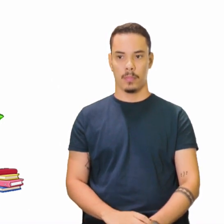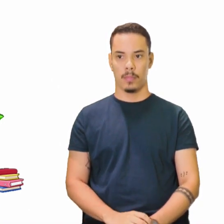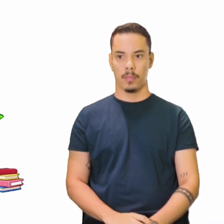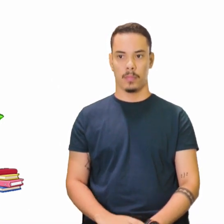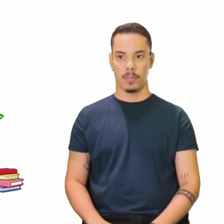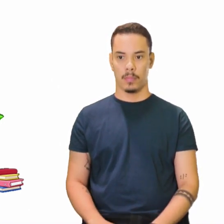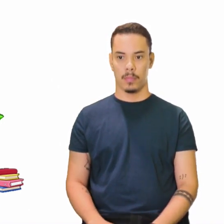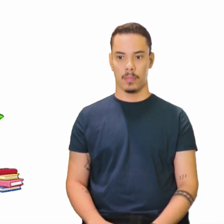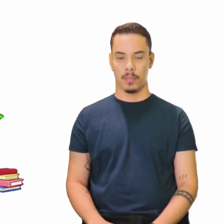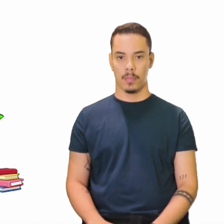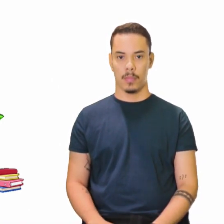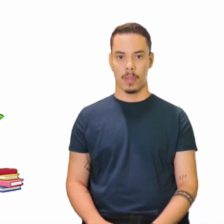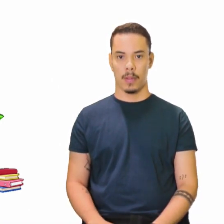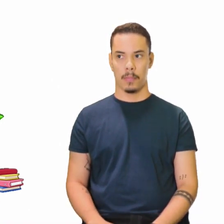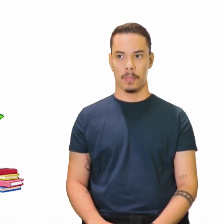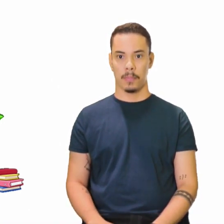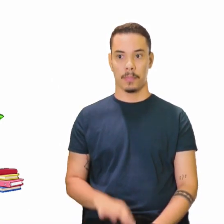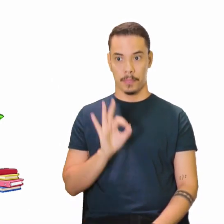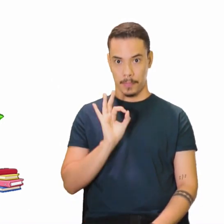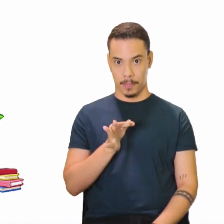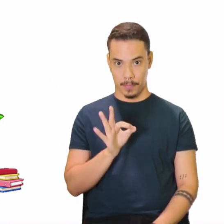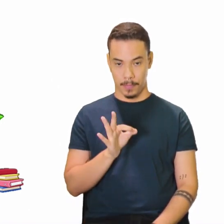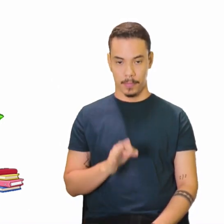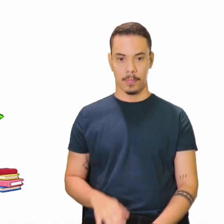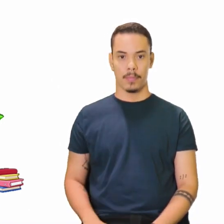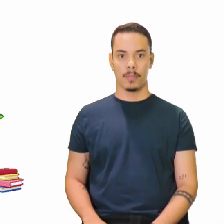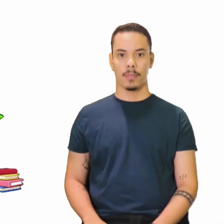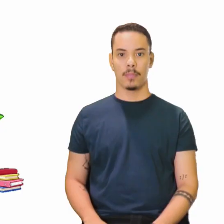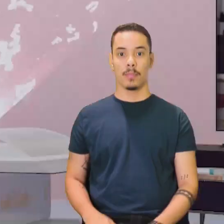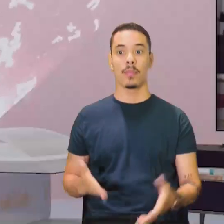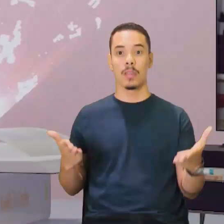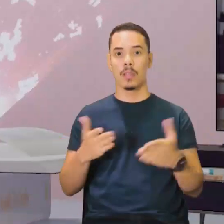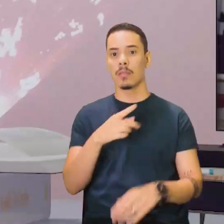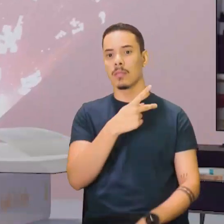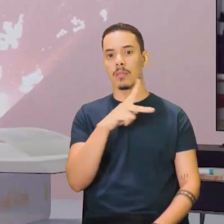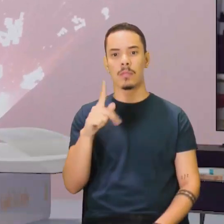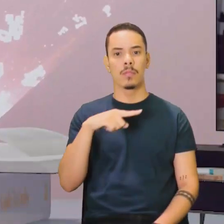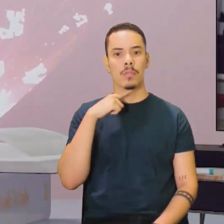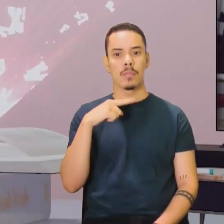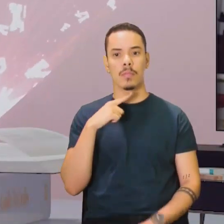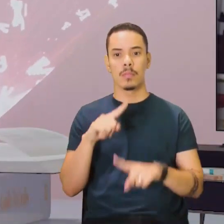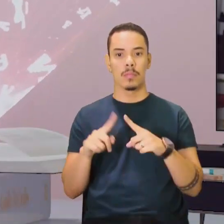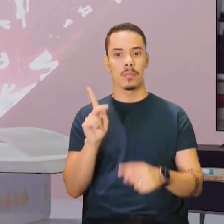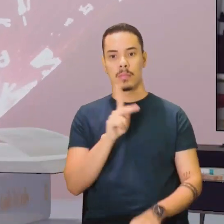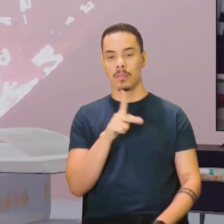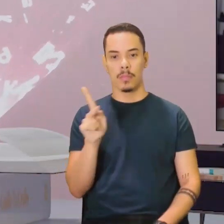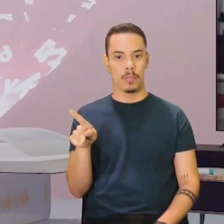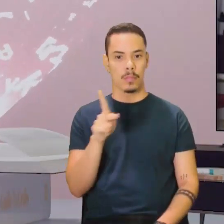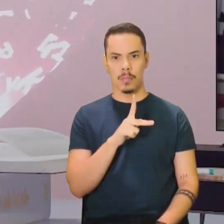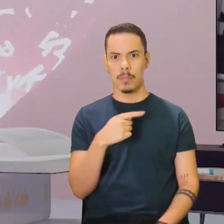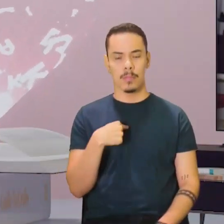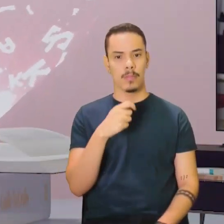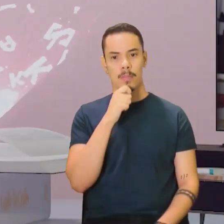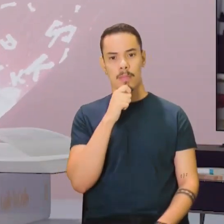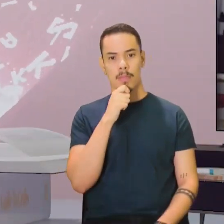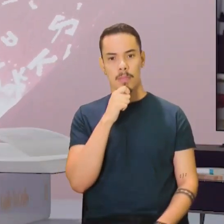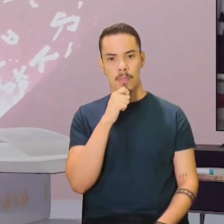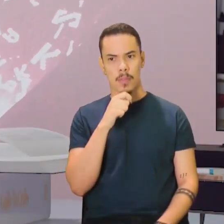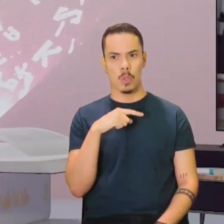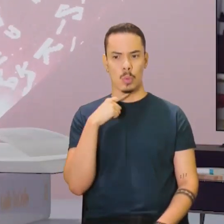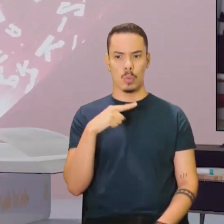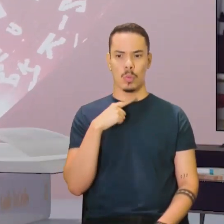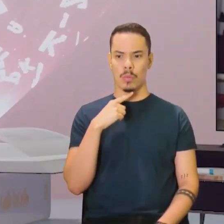interrogativos. Beleza? Muito bem. E aí você está se perguntando, professora, mas eu ainda estou com